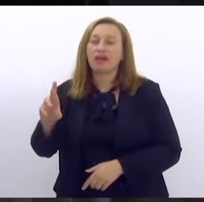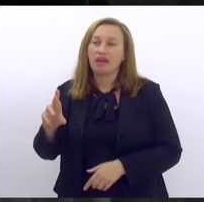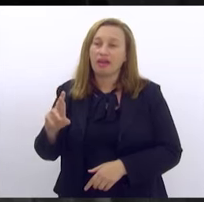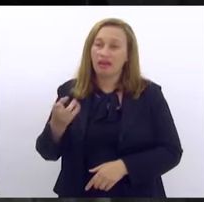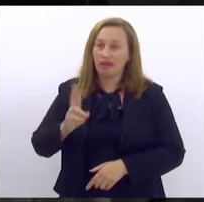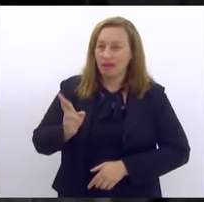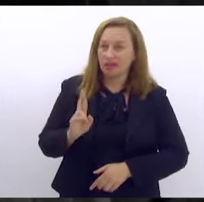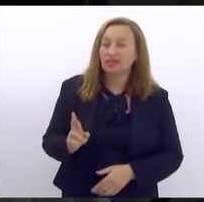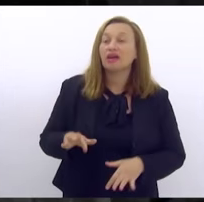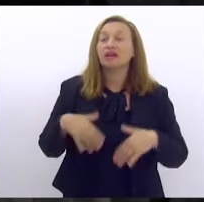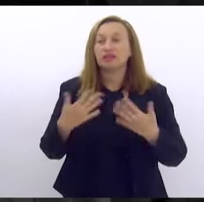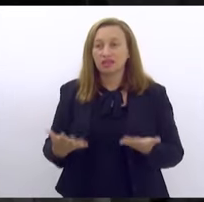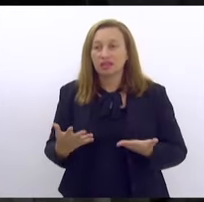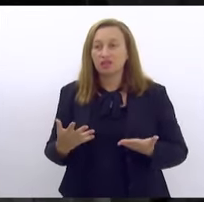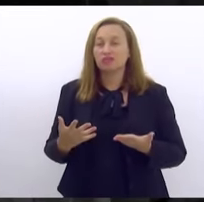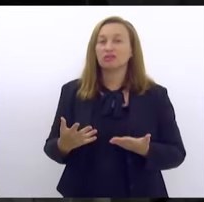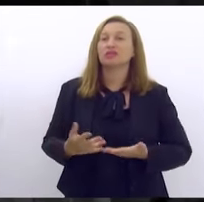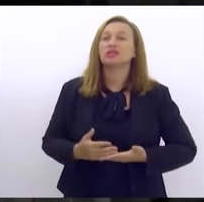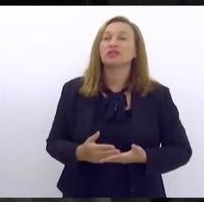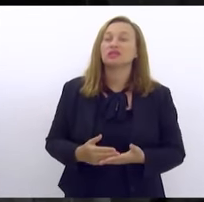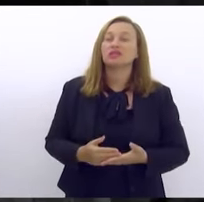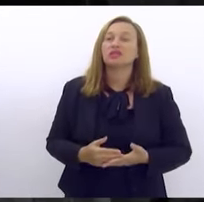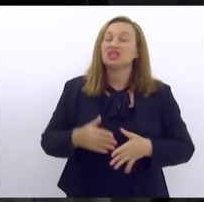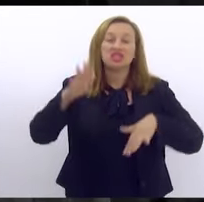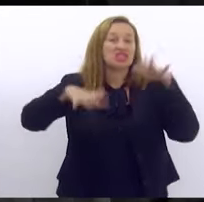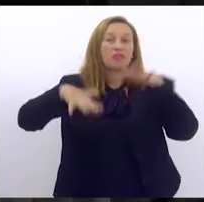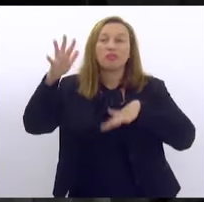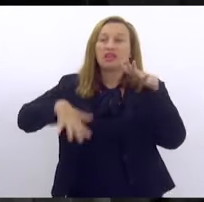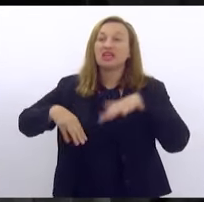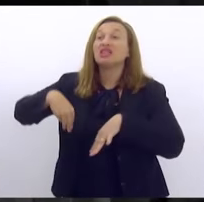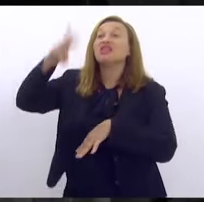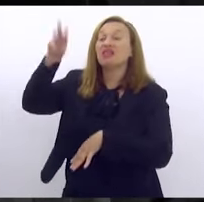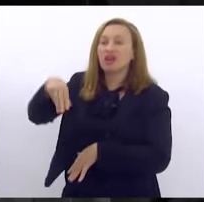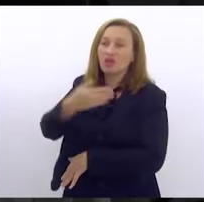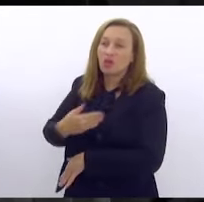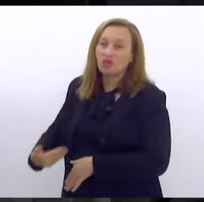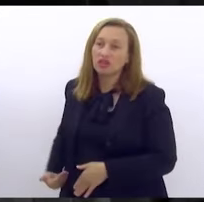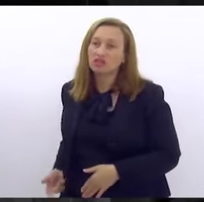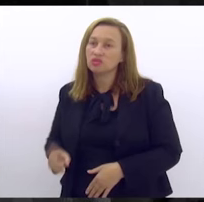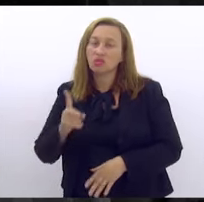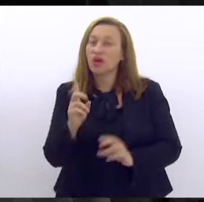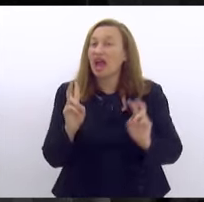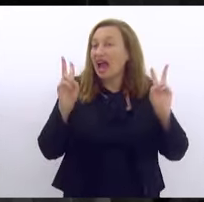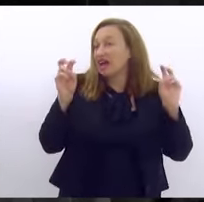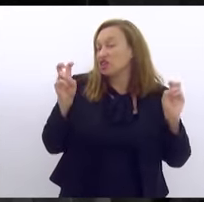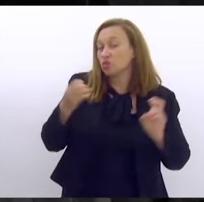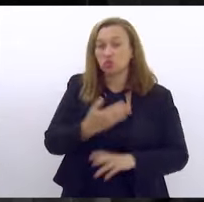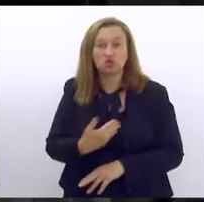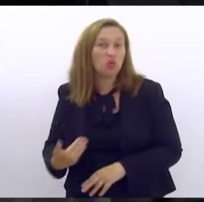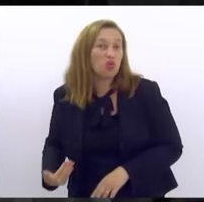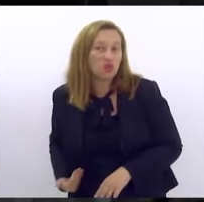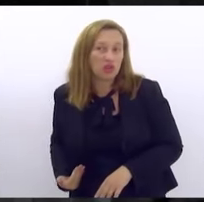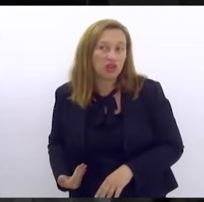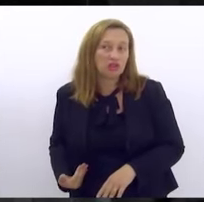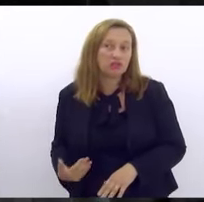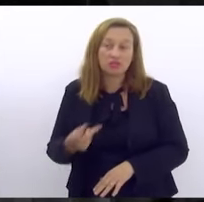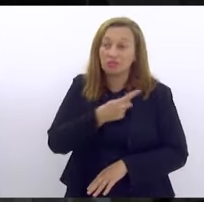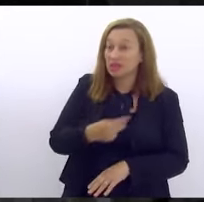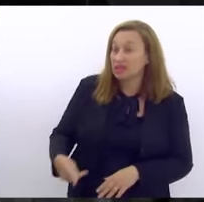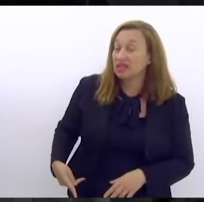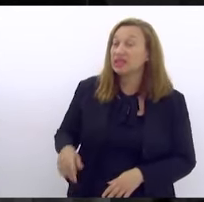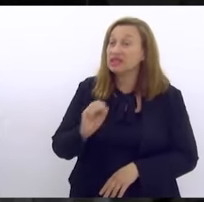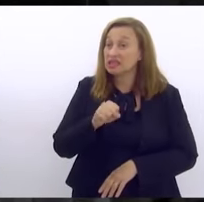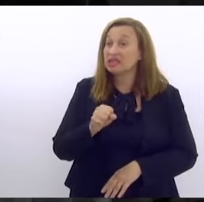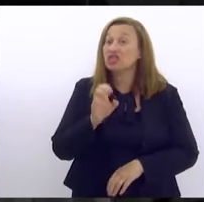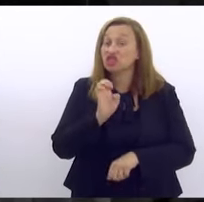políticas do nosso Estado para dar respaldo, independente de quem seja o governador, porque isso não é uma questão de governo e não é uma questão de presidente, é uma questão de